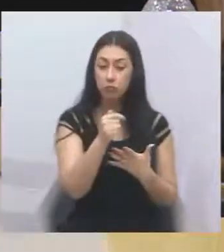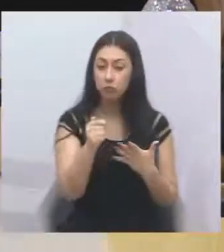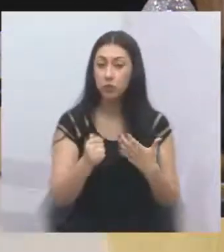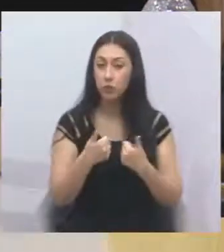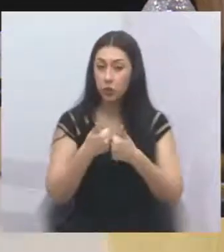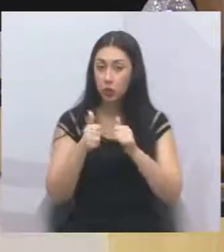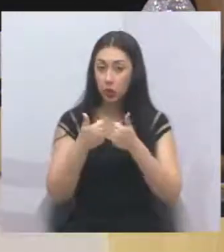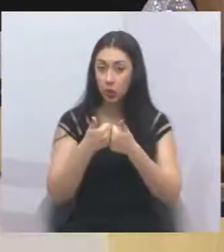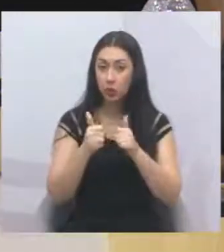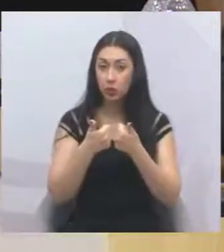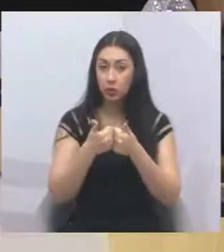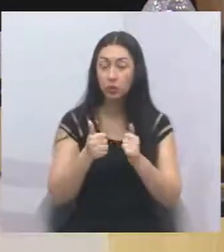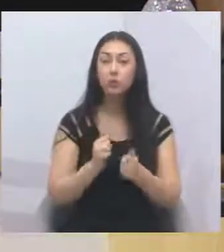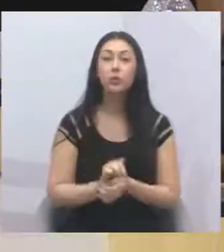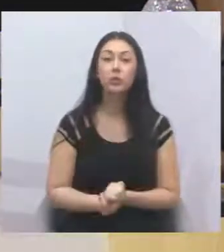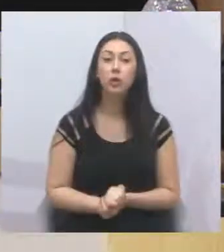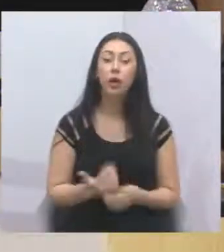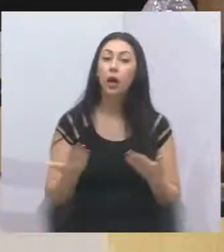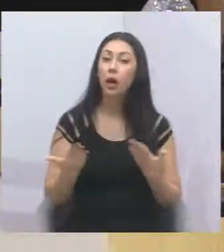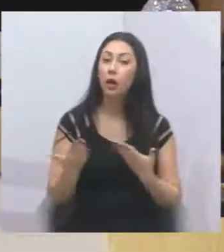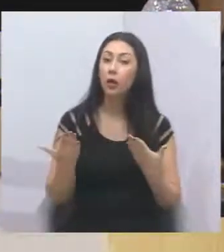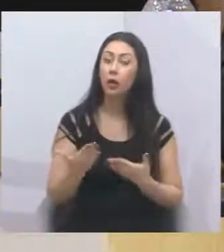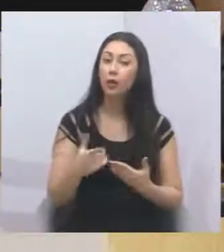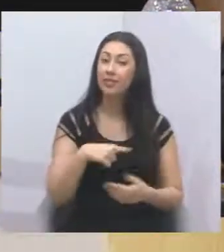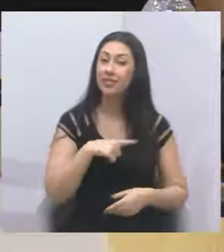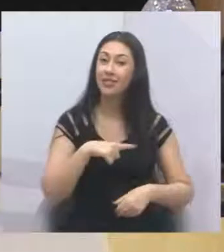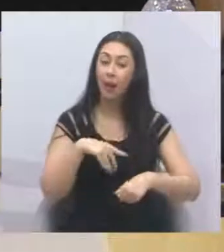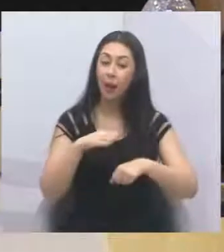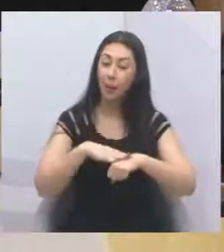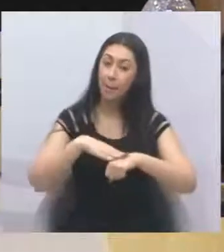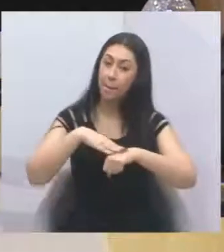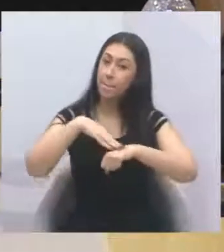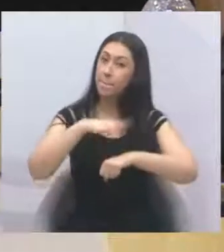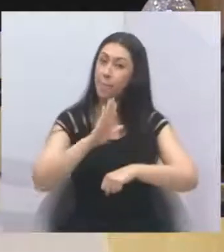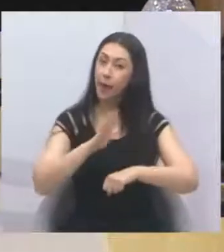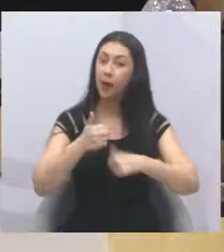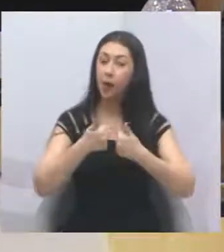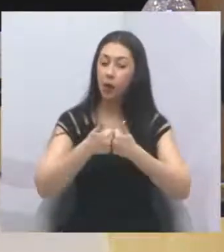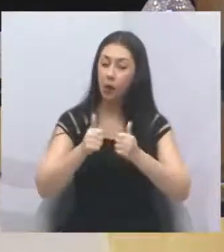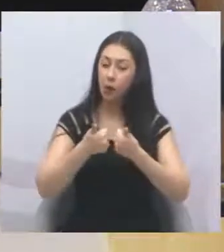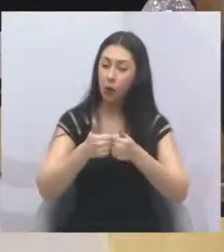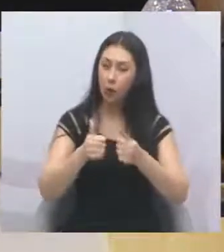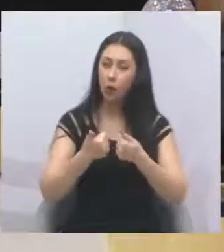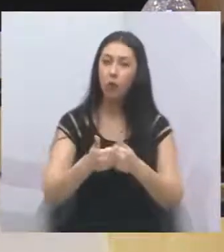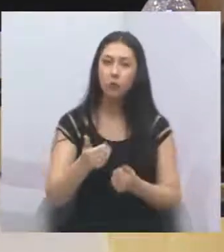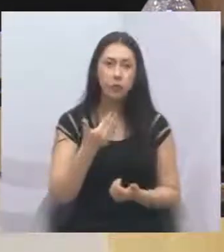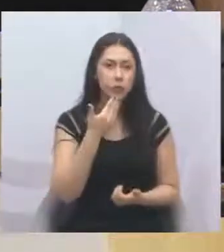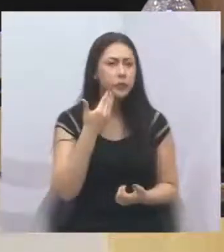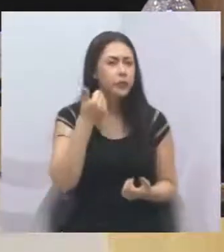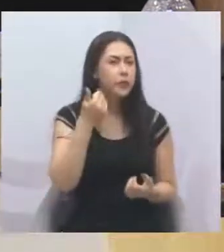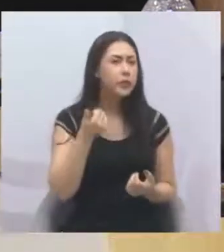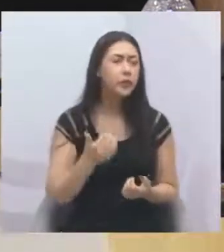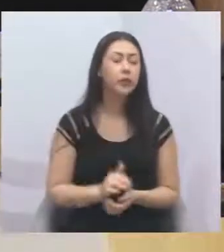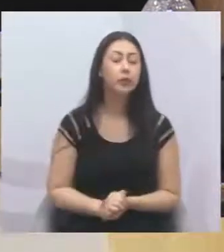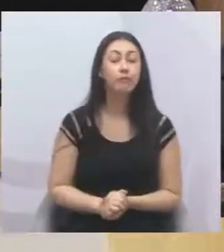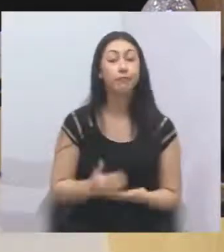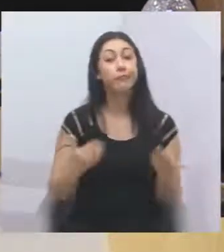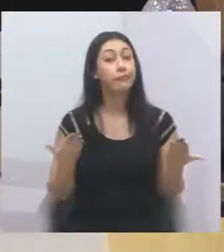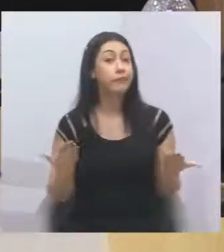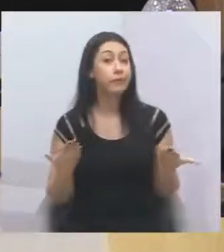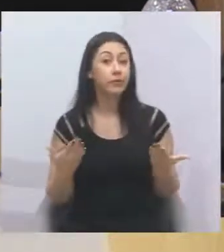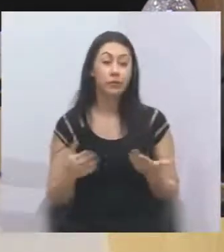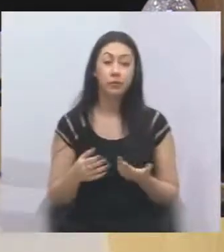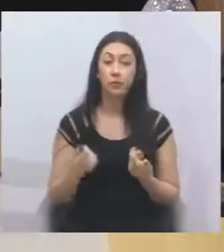linhas, elas terão um acréscimo, né, no atendimento, vai melhorar a partir de hoje. Vamos ver